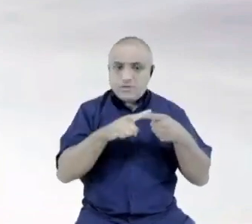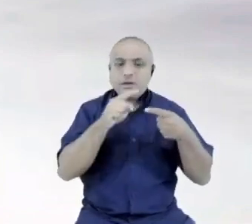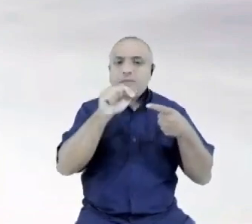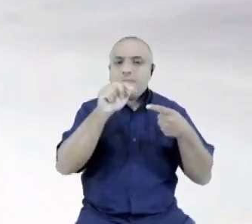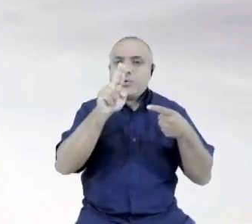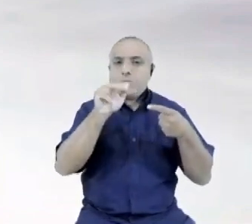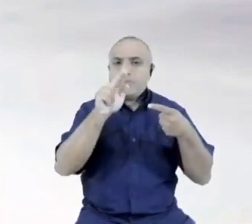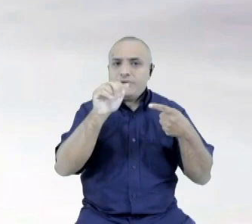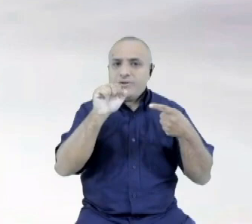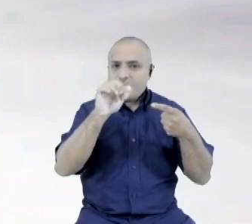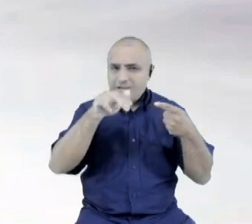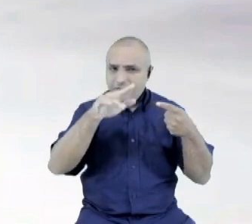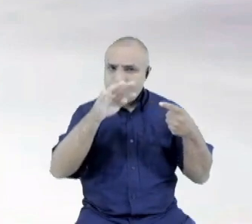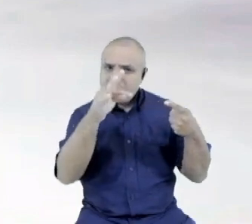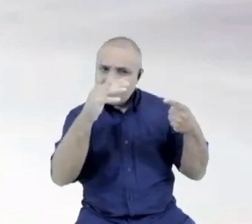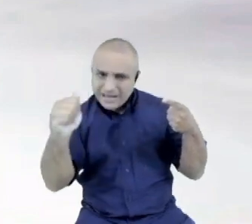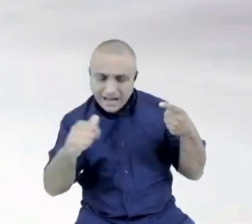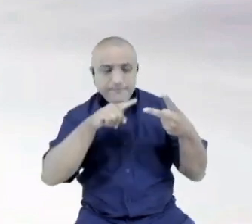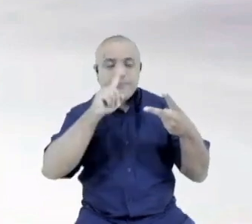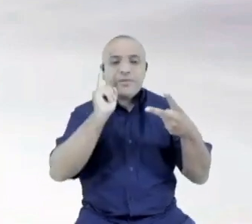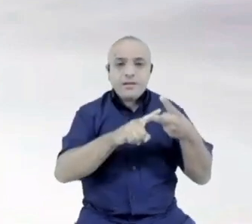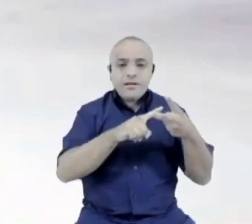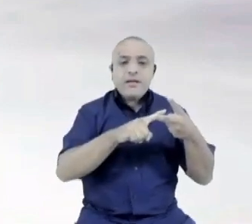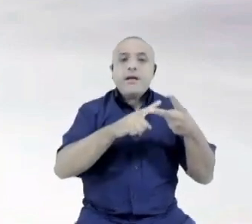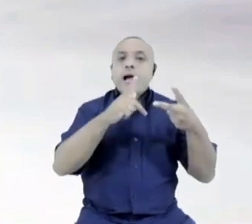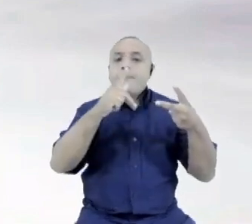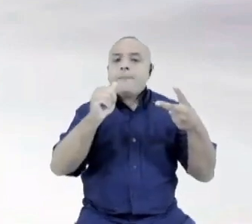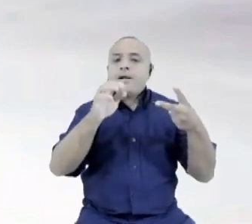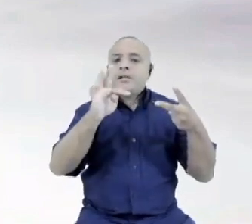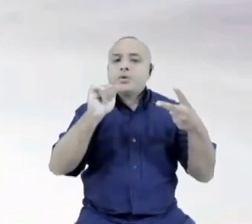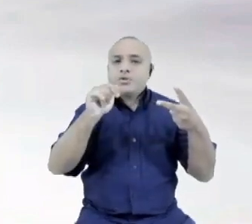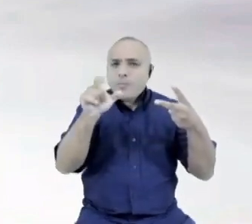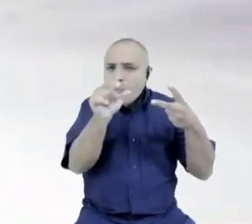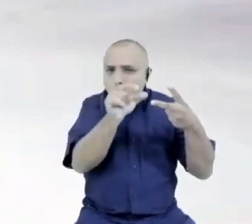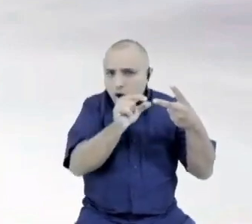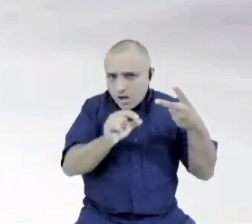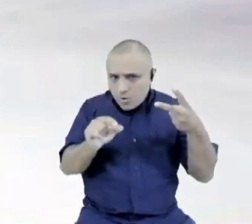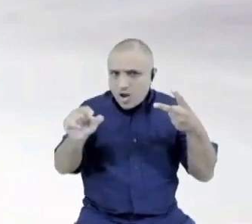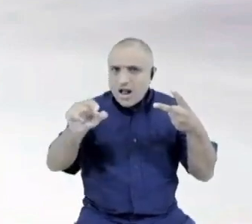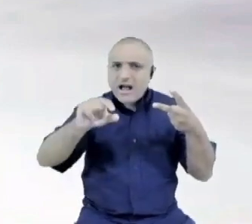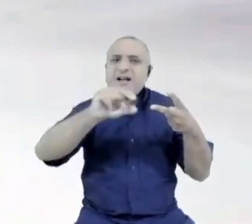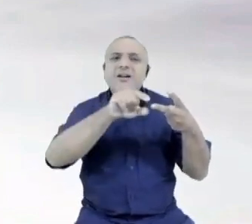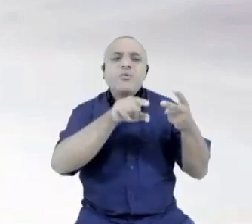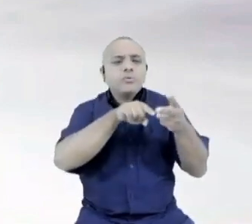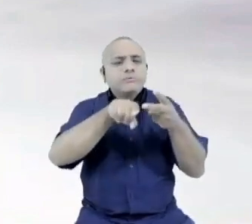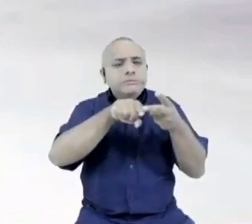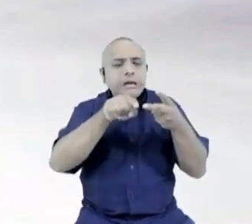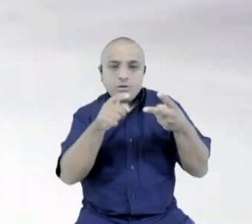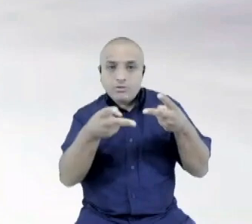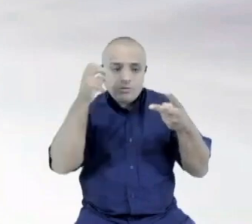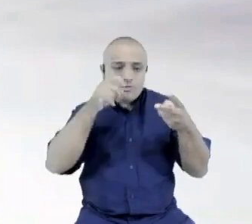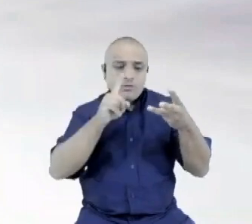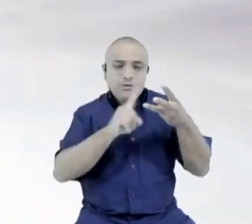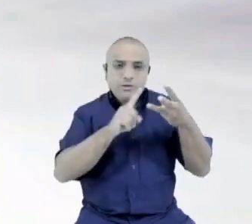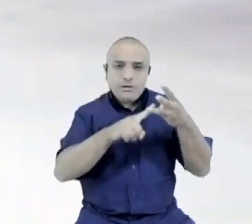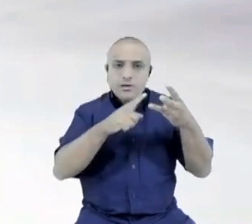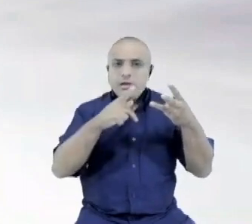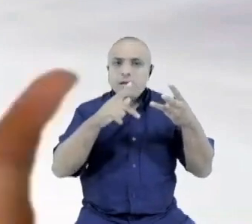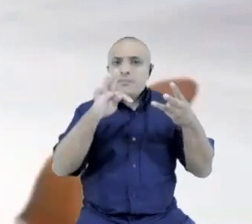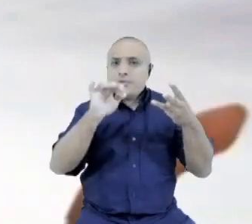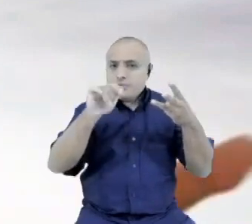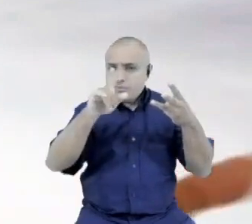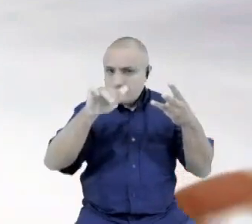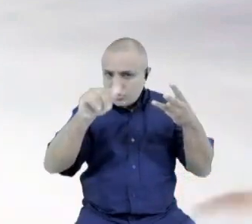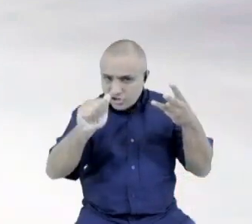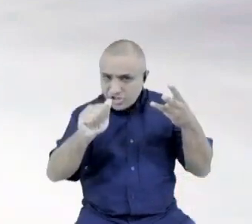imunistoquímica, a patologia molecular, com os diagnósticos moleculares, e a patologia digital.